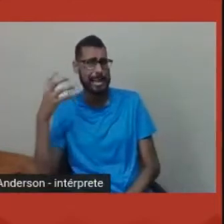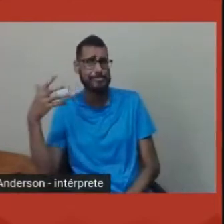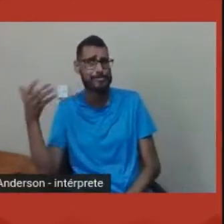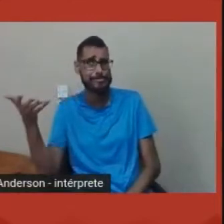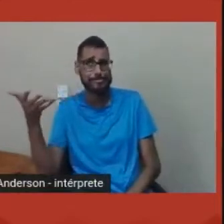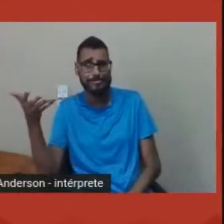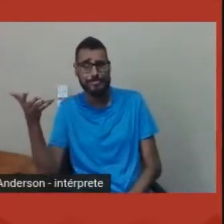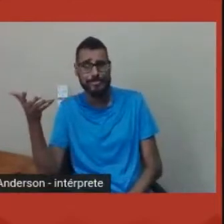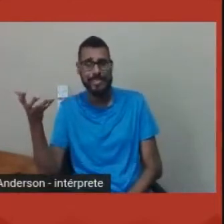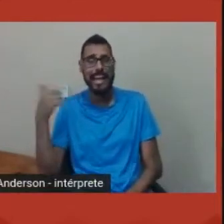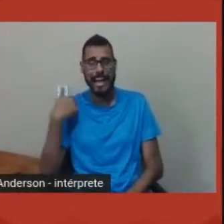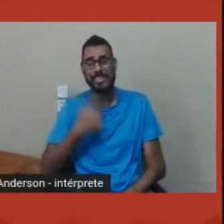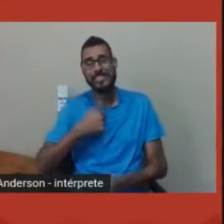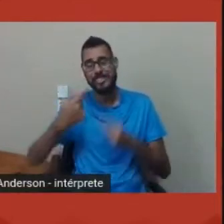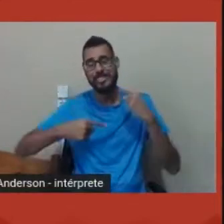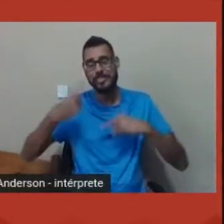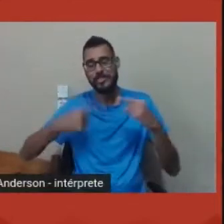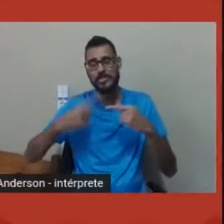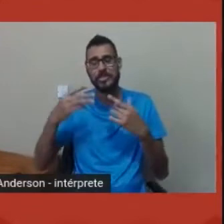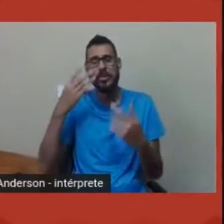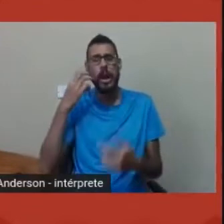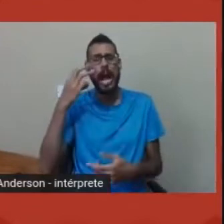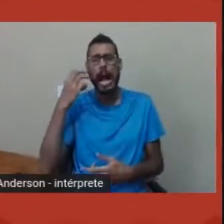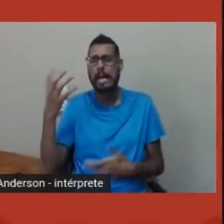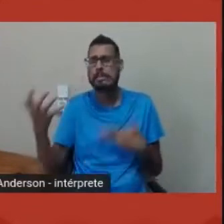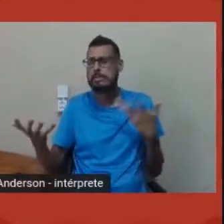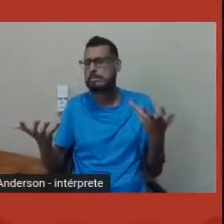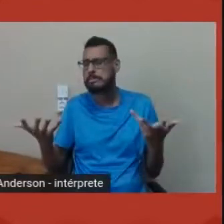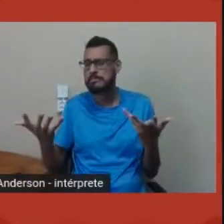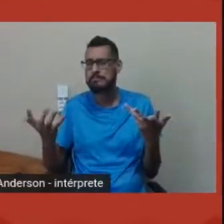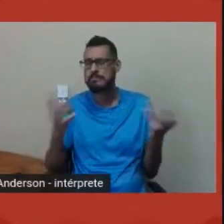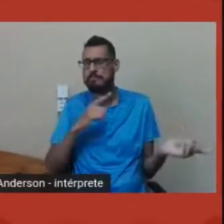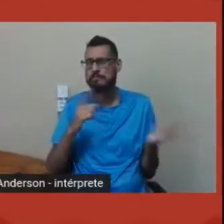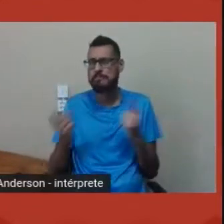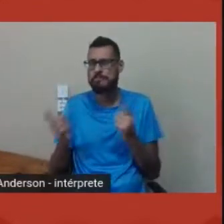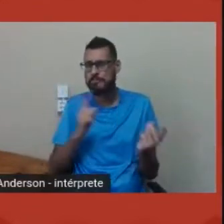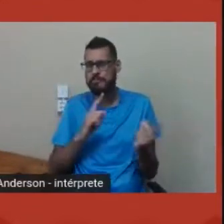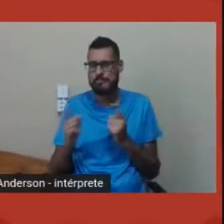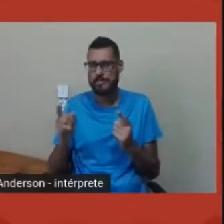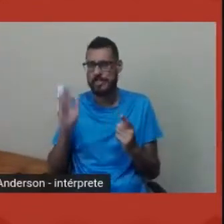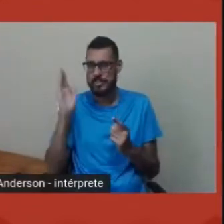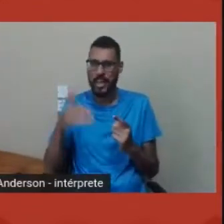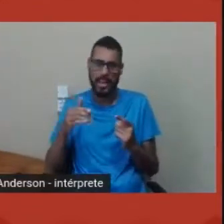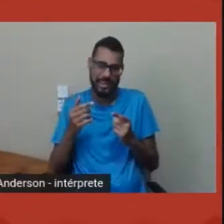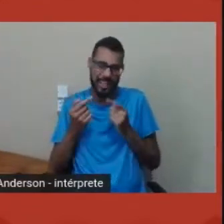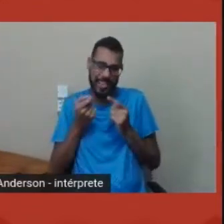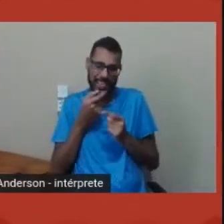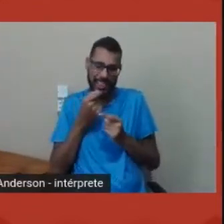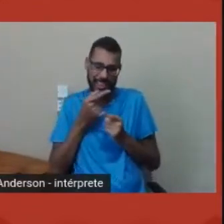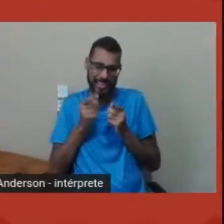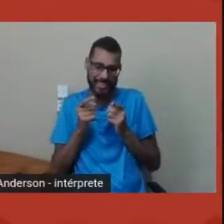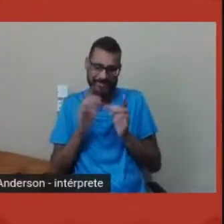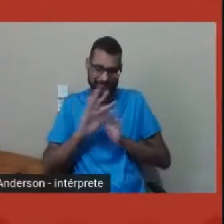dados, dentre outras coisas. Isso aí. Aqui, já falei muito, já fiz muita piada.